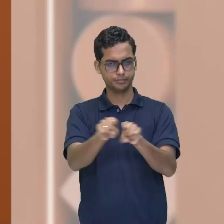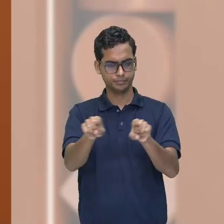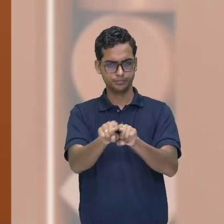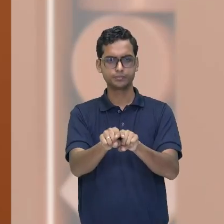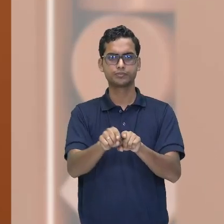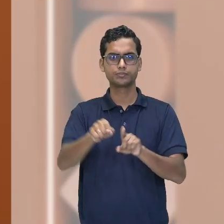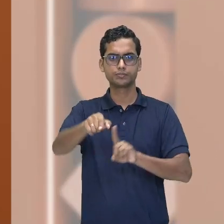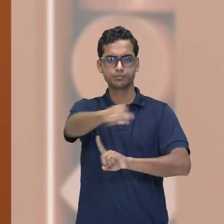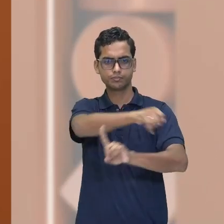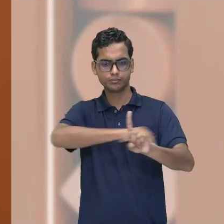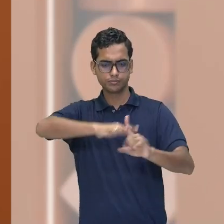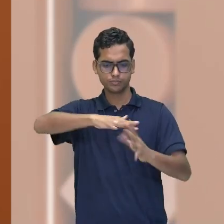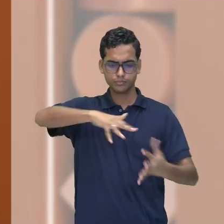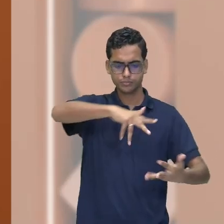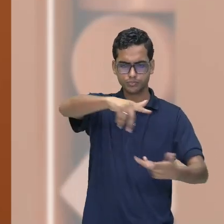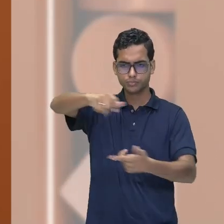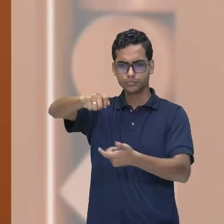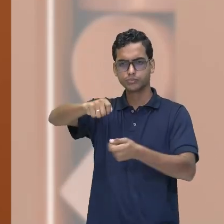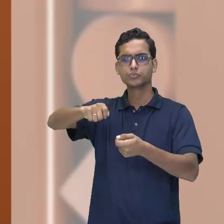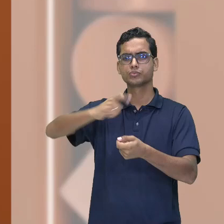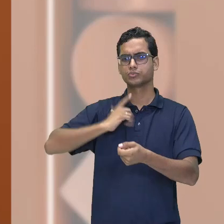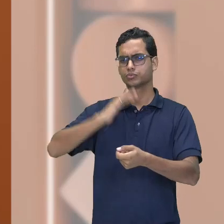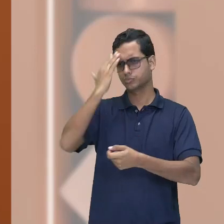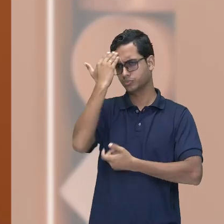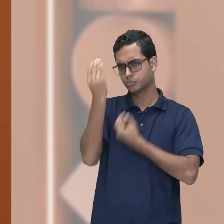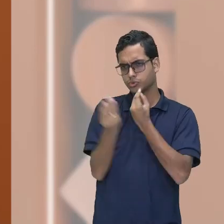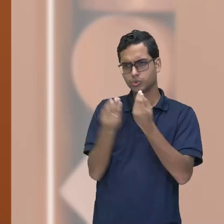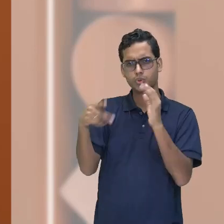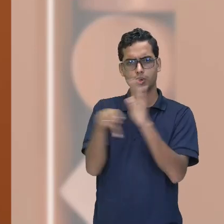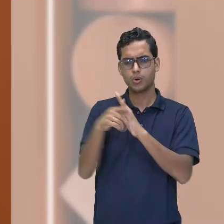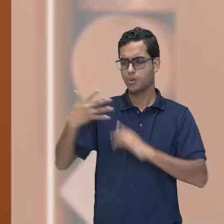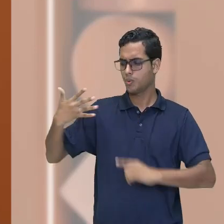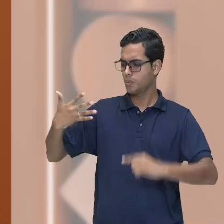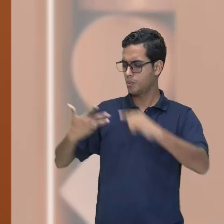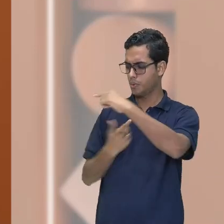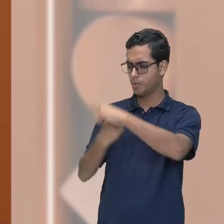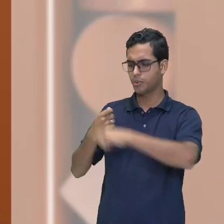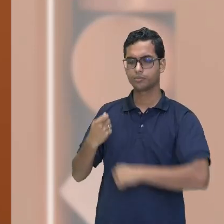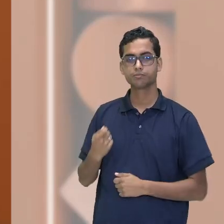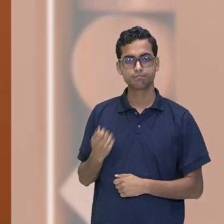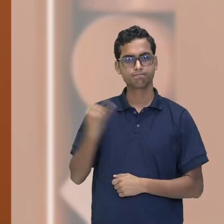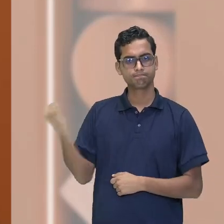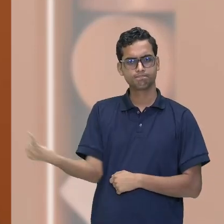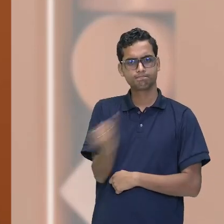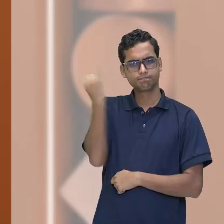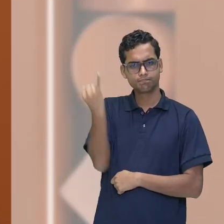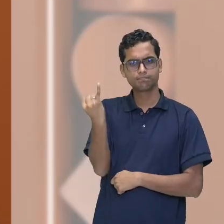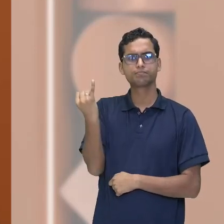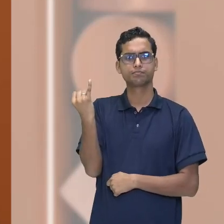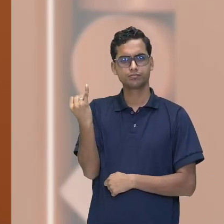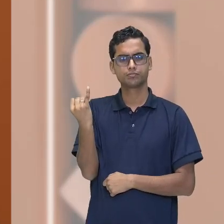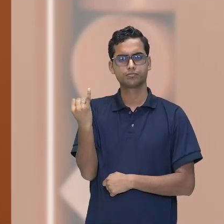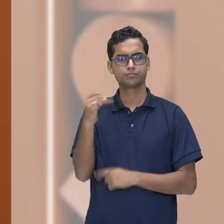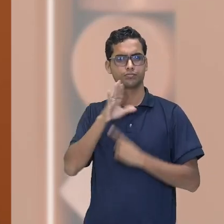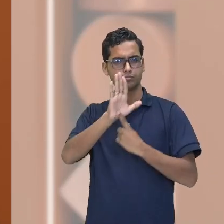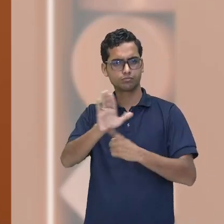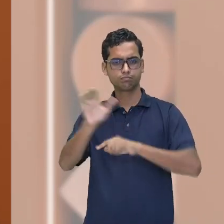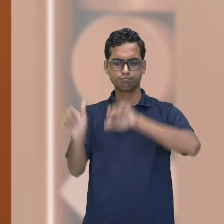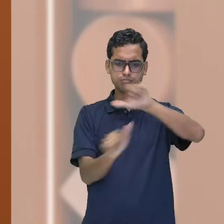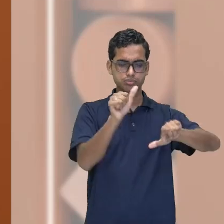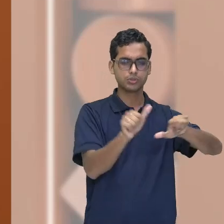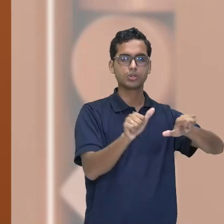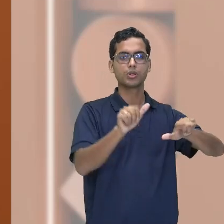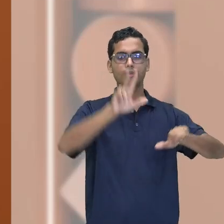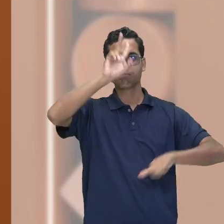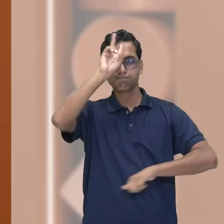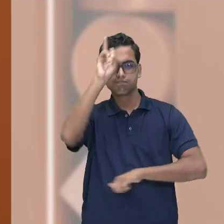ao redor do globo. São justamente esses fatos considerados grandes que trazem essas mudanças radicais,